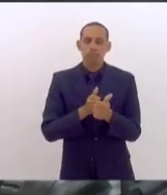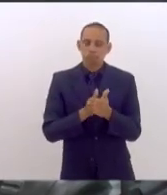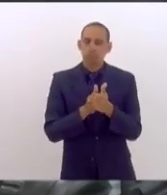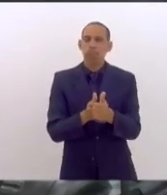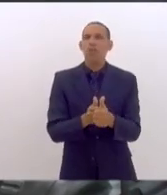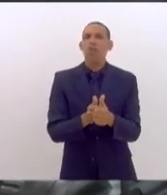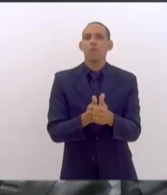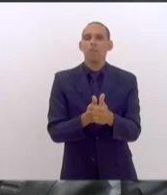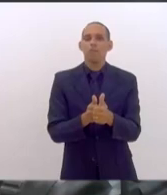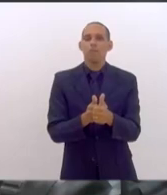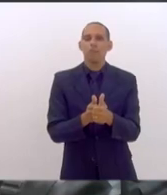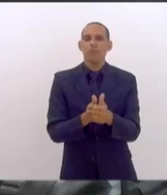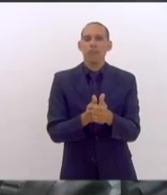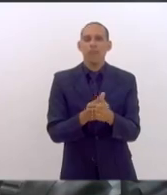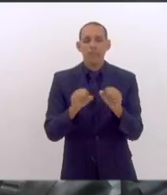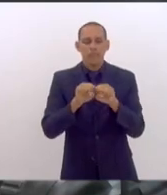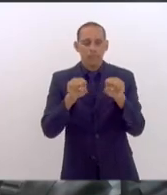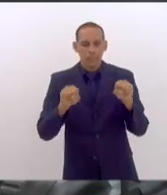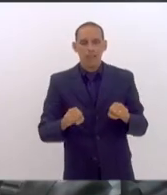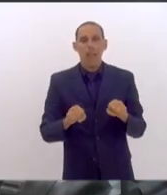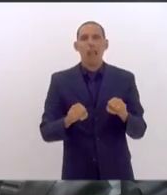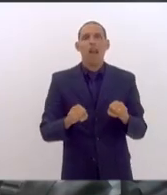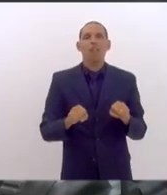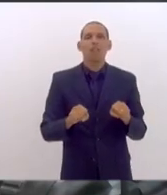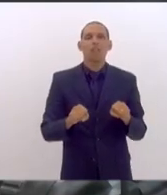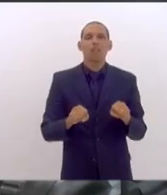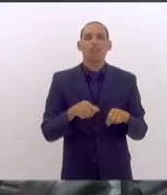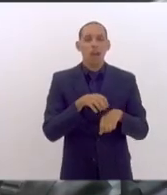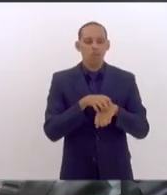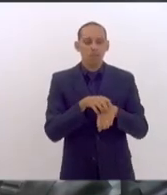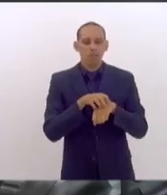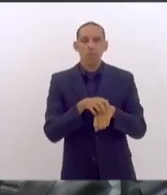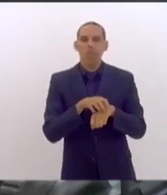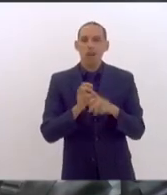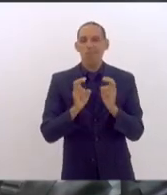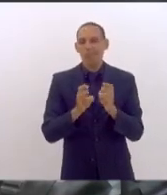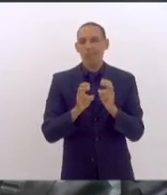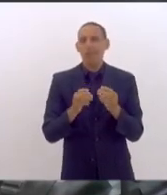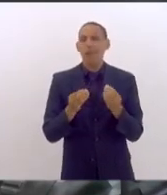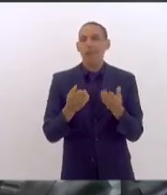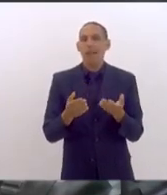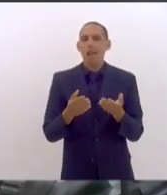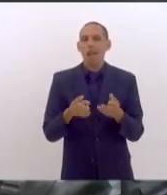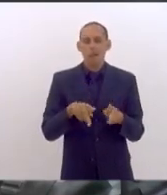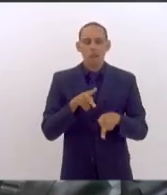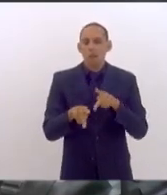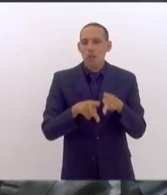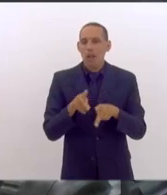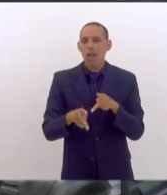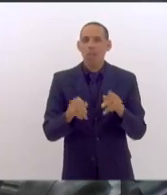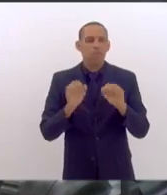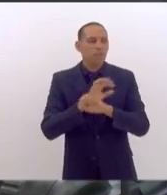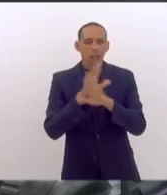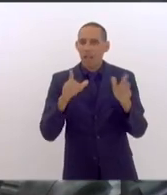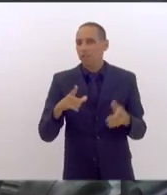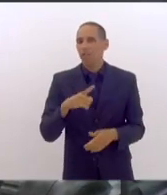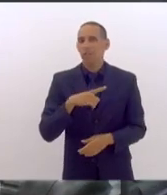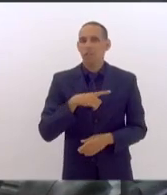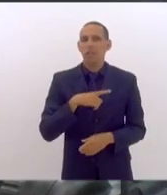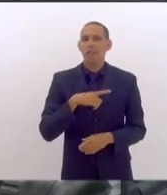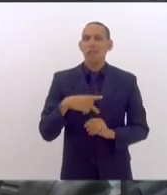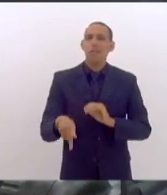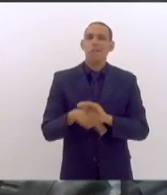né esse sistema de transporte que é o trem para que a população possa ter a clareza que foi através do